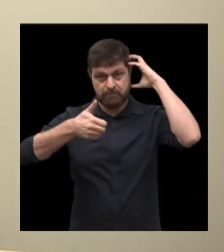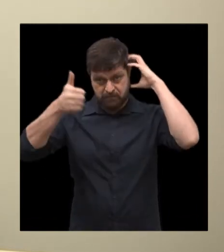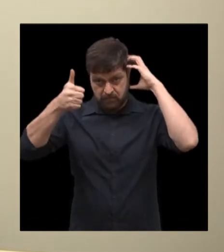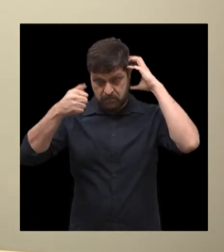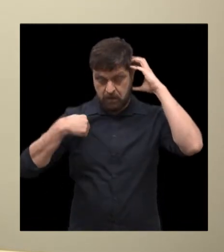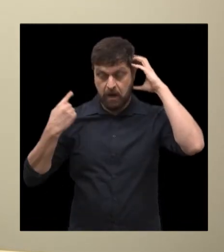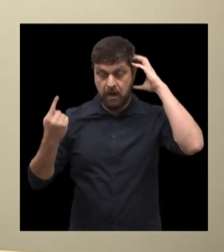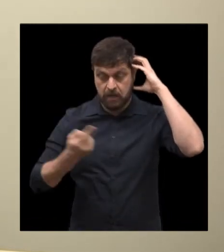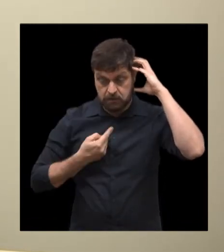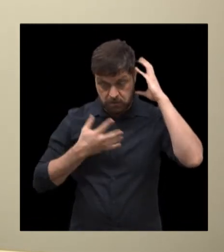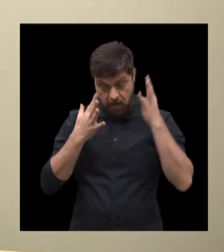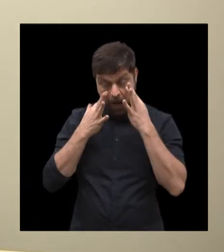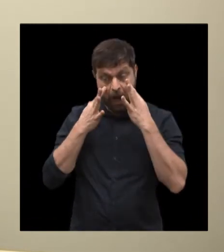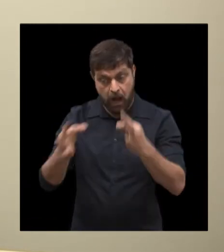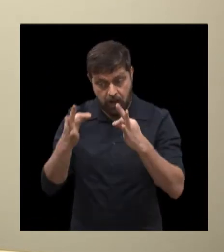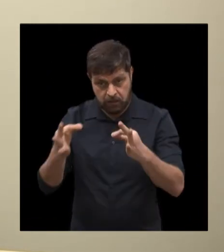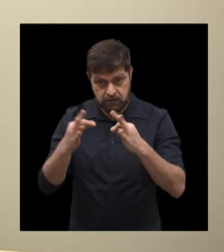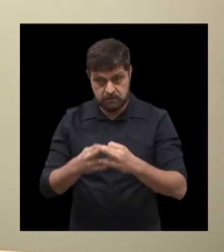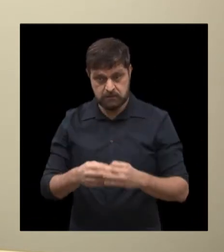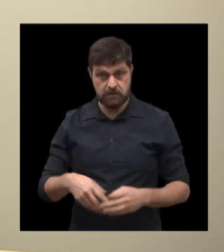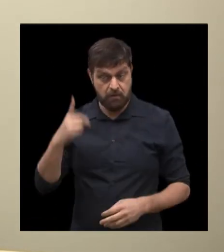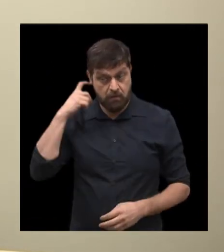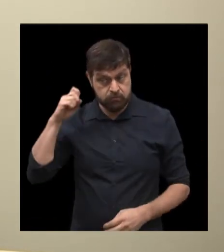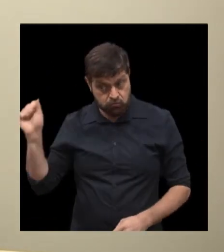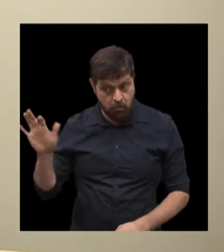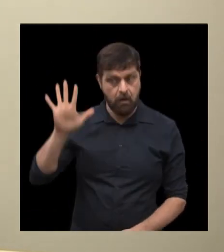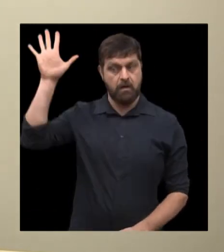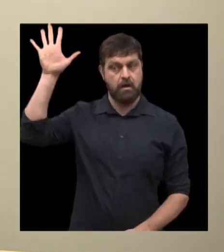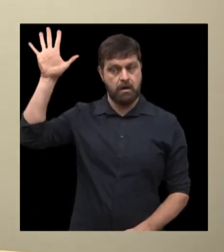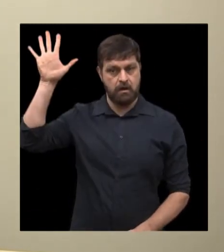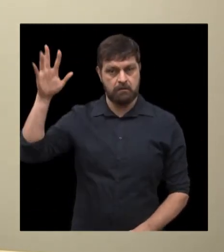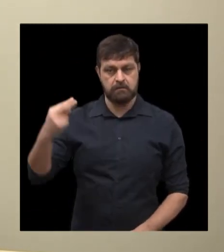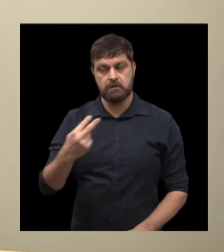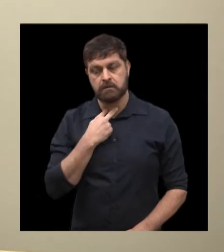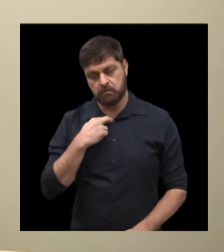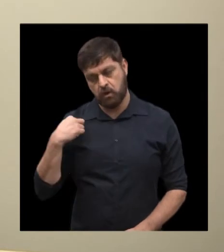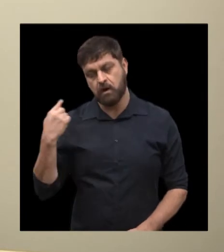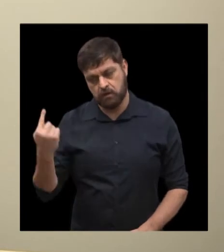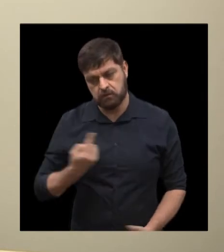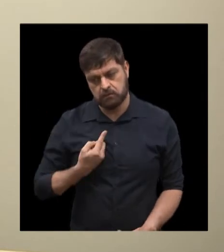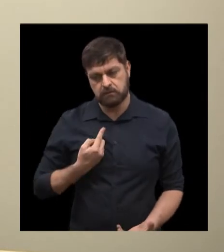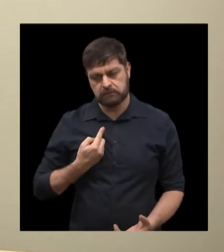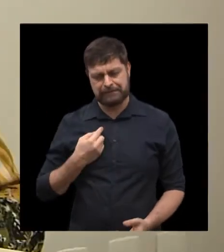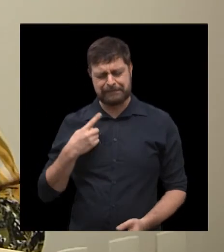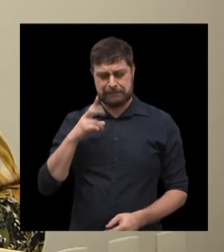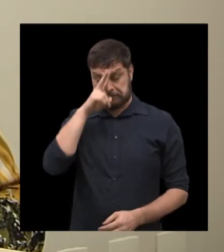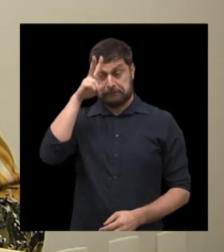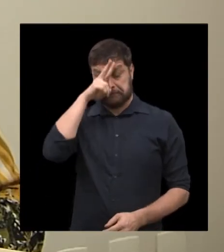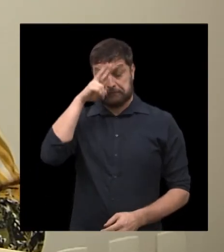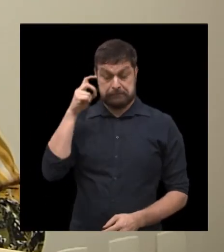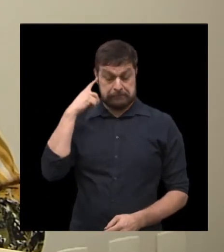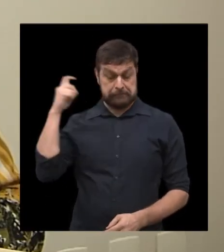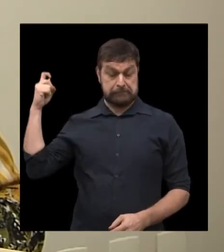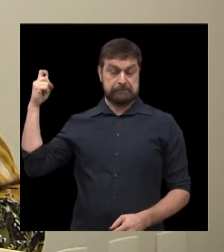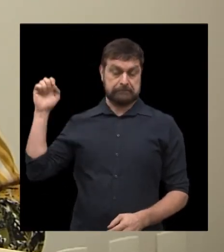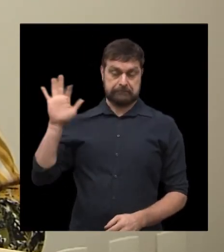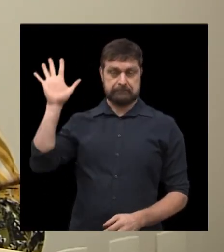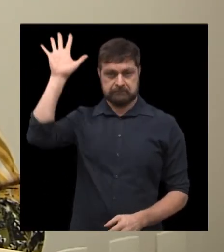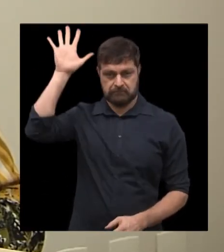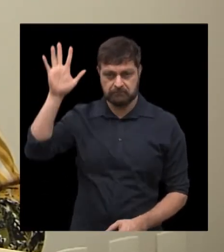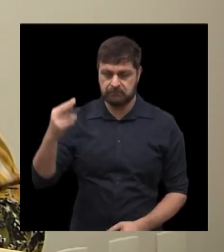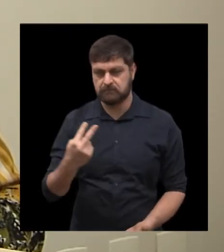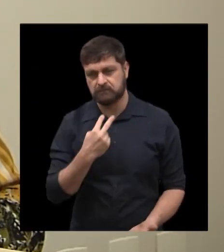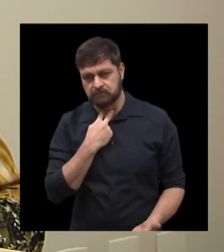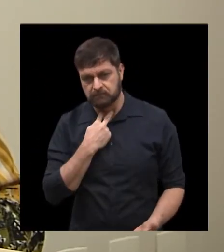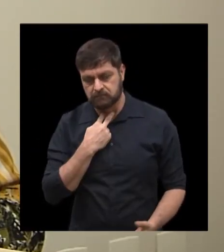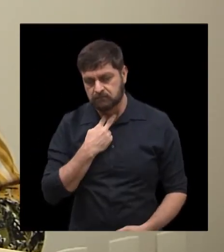o que a gente tem que prestar atenção é no volume do fone, para que isso não comprometa a nossa saúde auditiva. Mesmo, né,